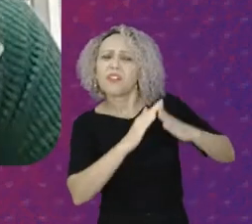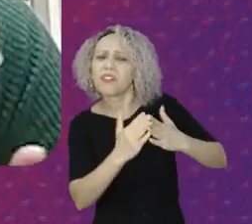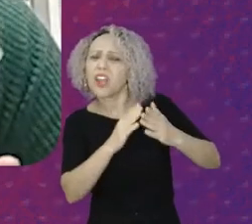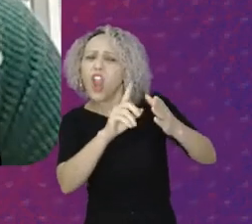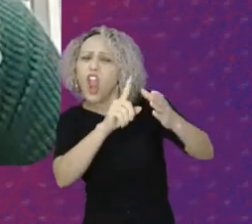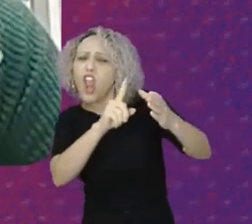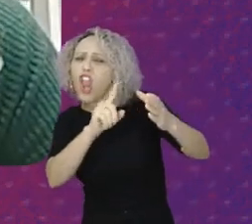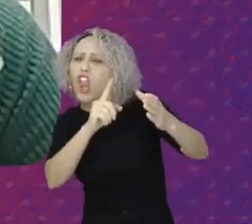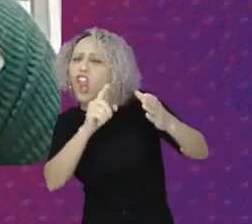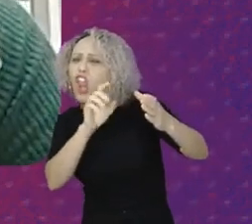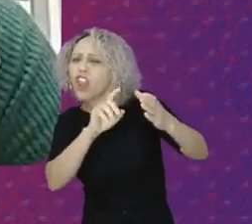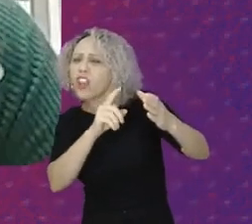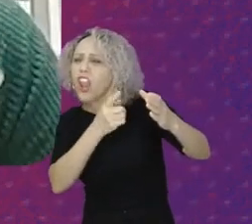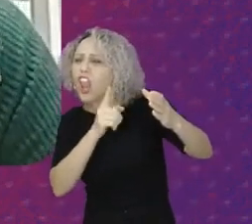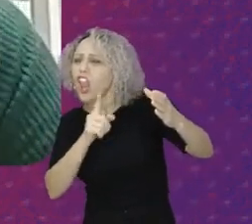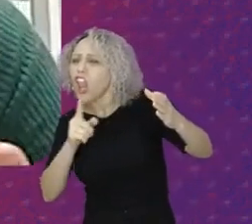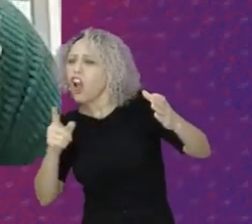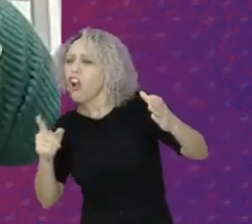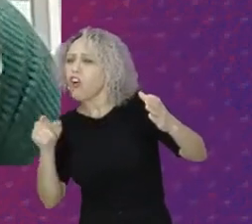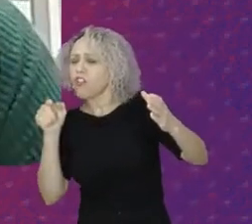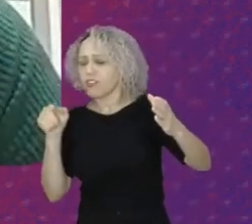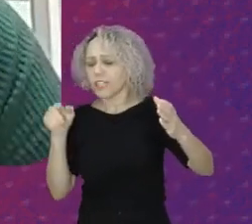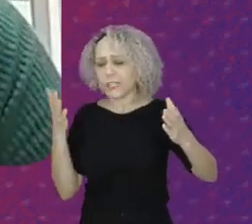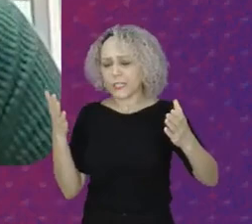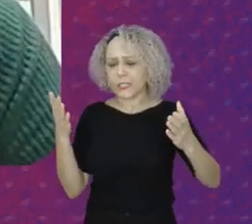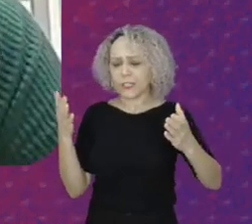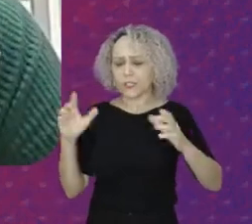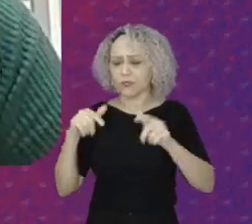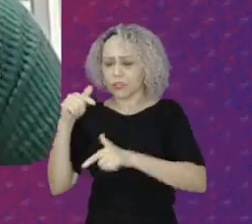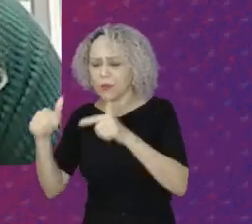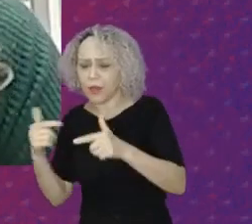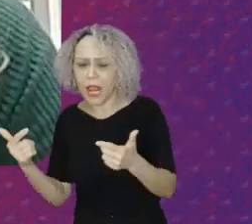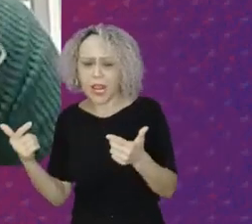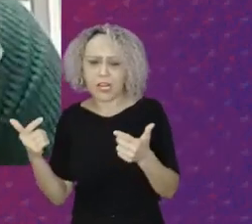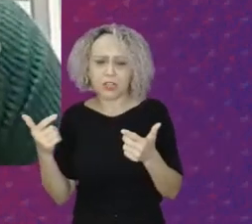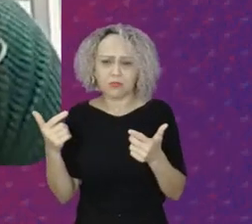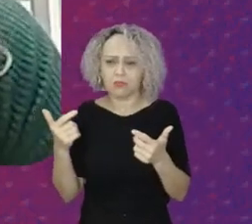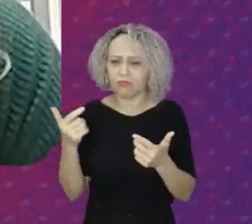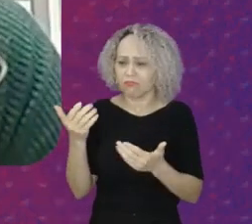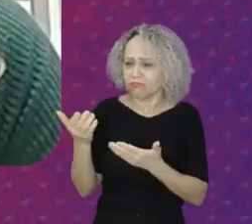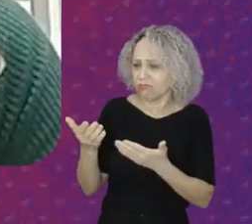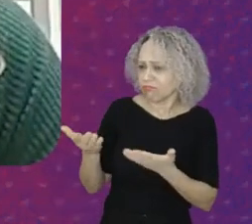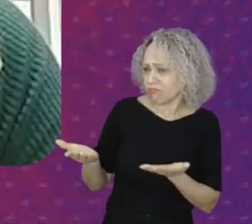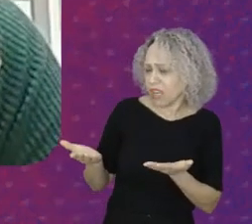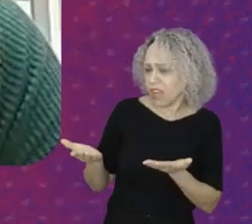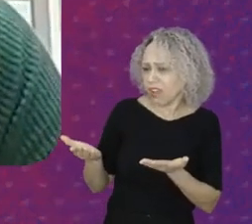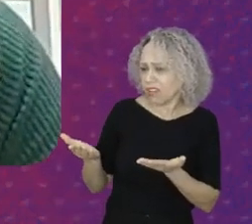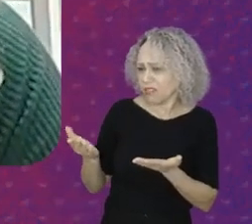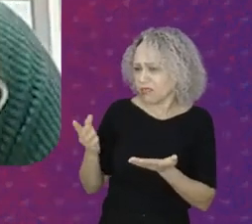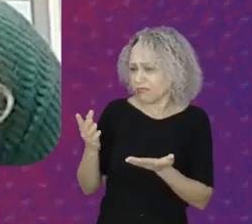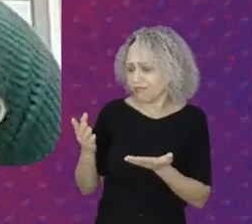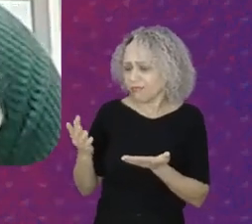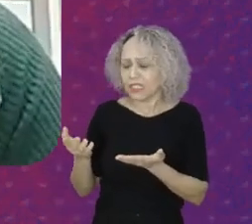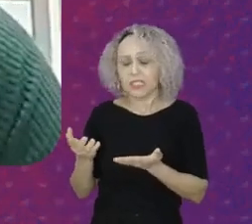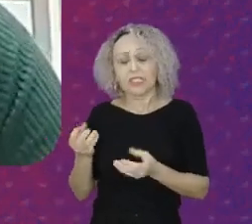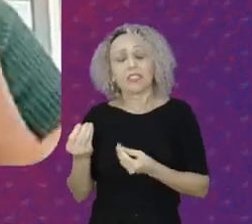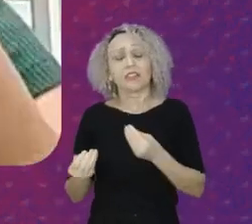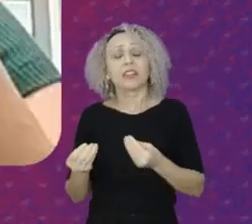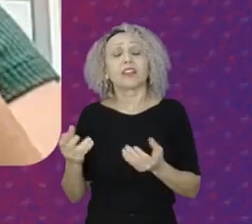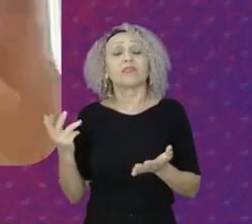o atendimento básico, uma iluminação na rua, que também não é só uma lâmpada, mas é uma condição de